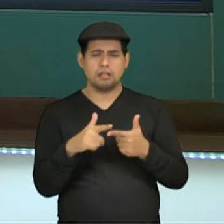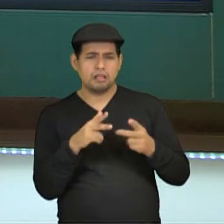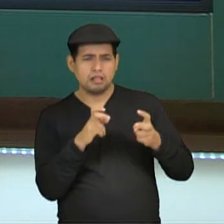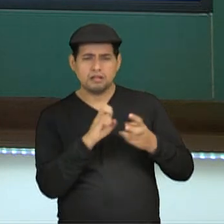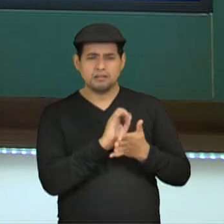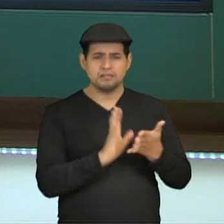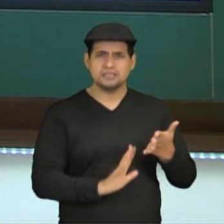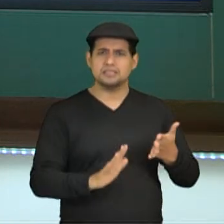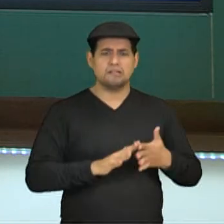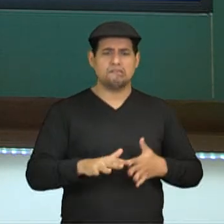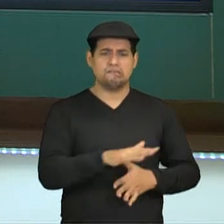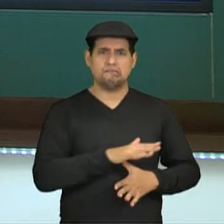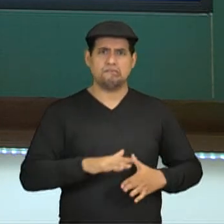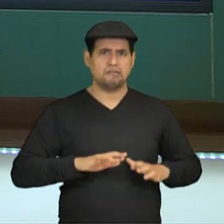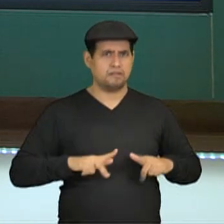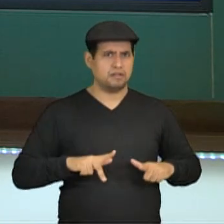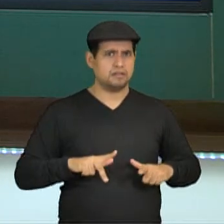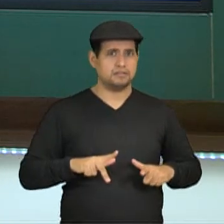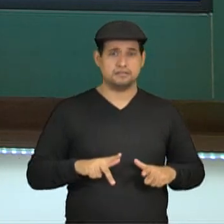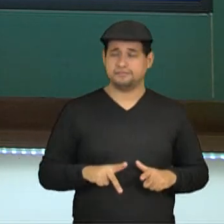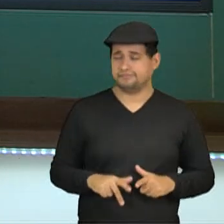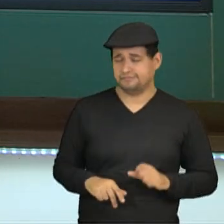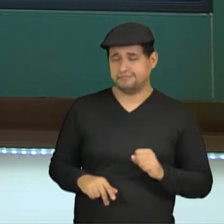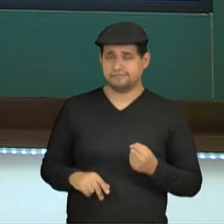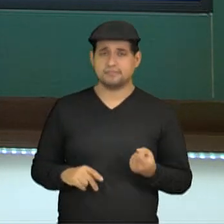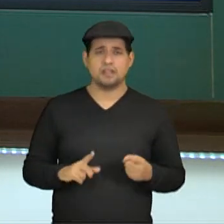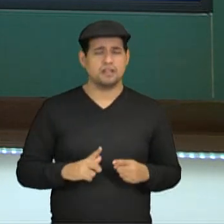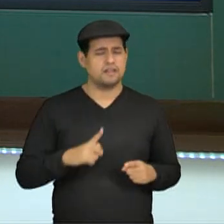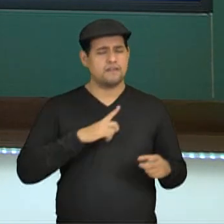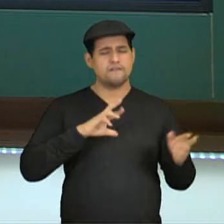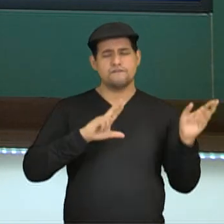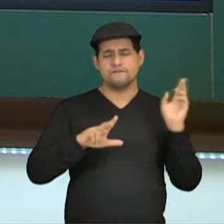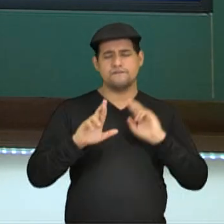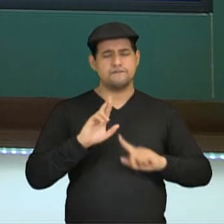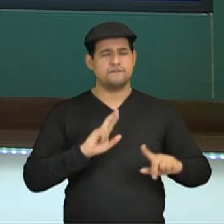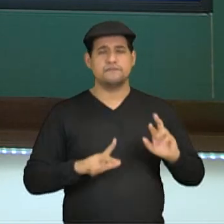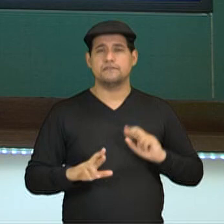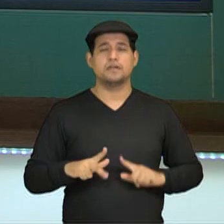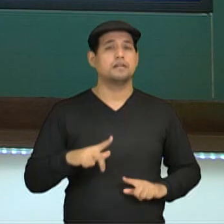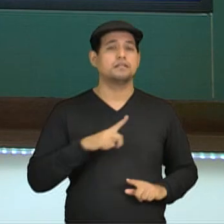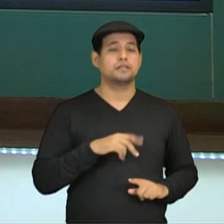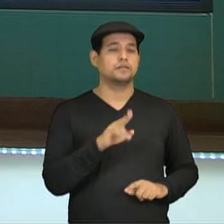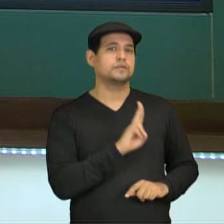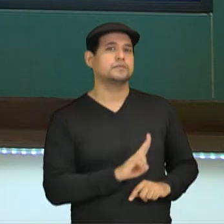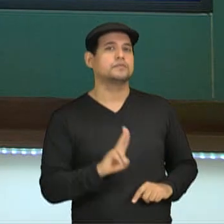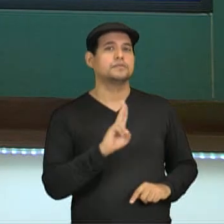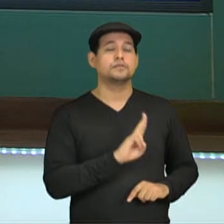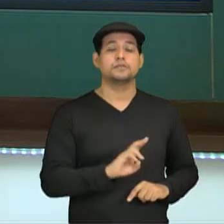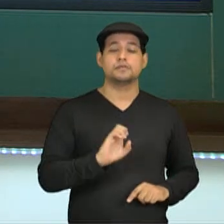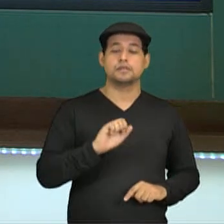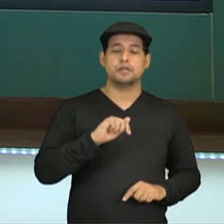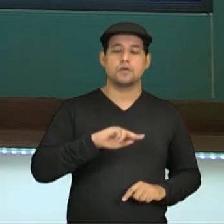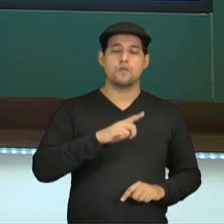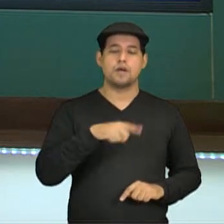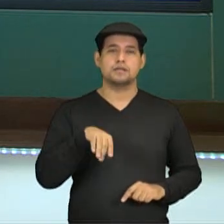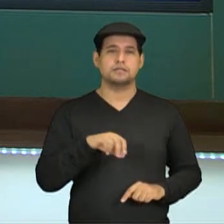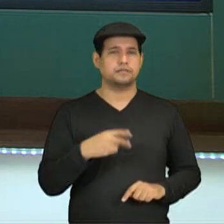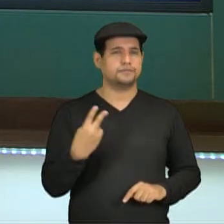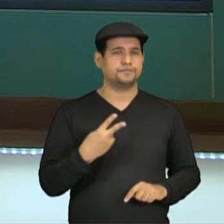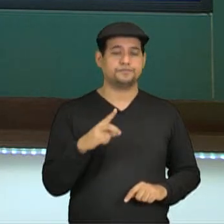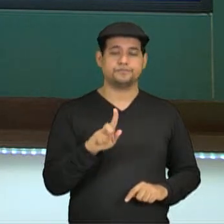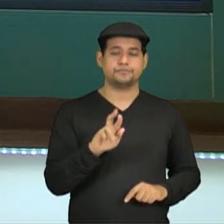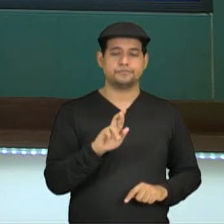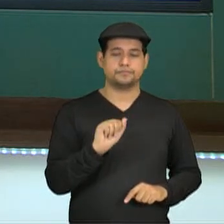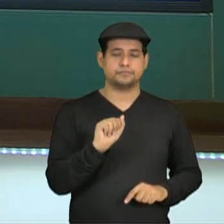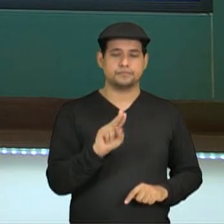não sejam de área? Lógico, né? Em vários problemas nós temos a aplicação da equação do segundo grau. Olha um exemplo